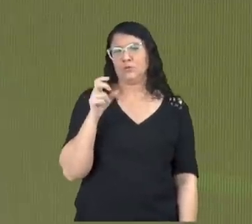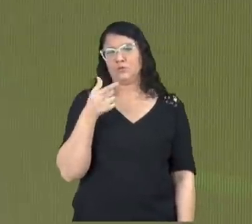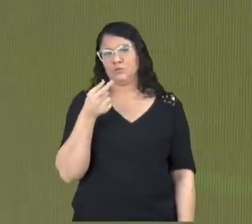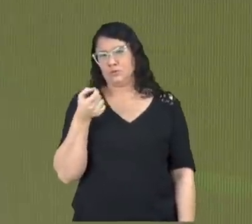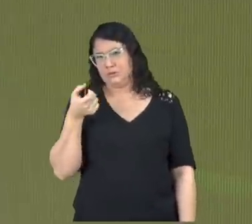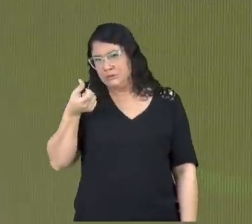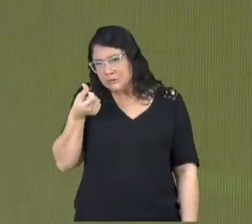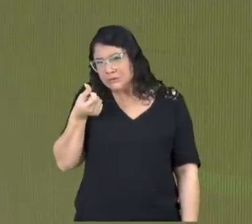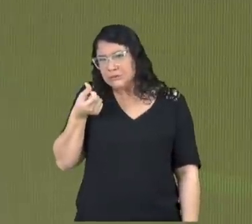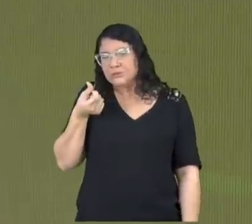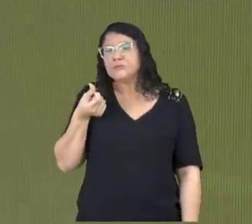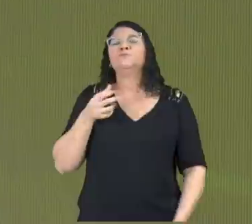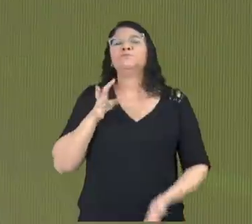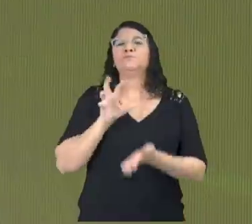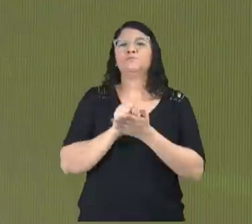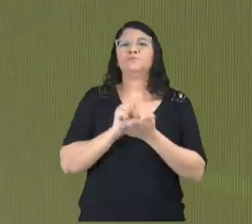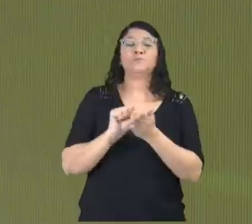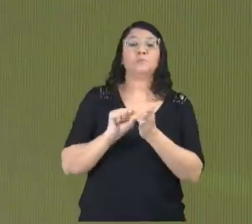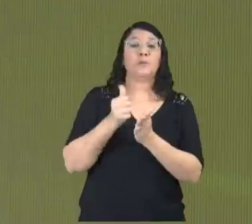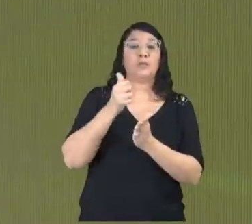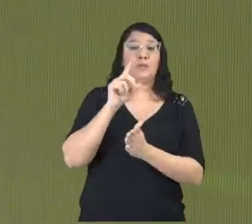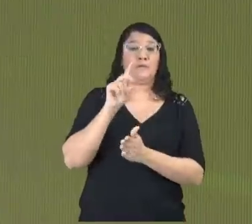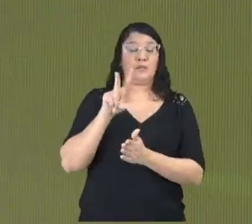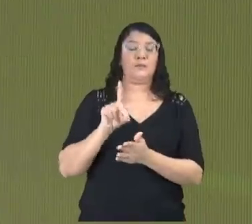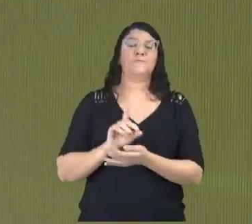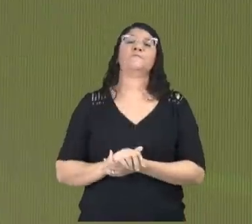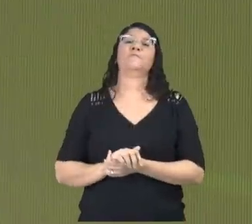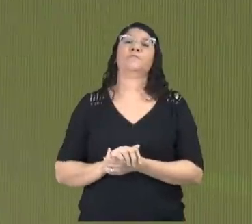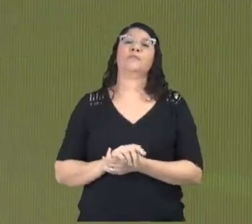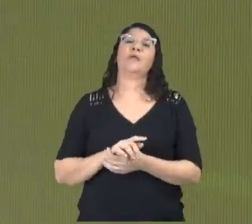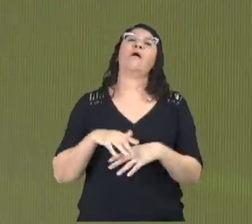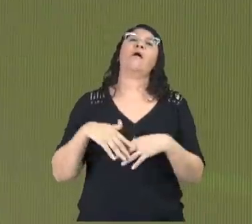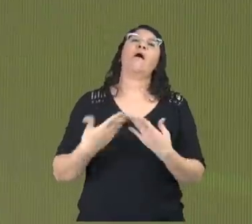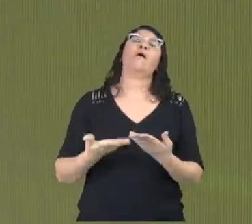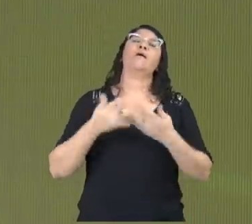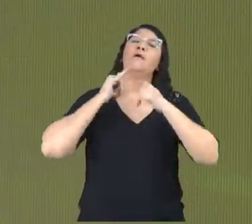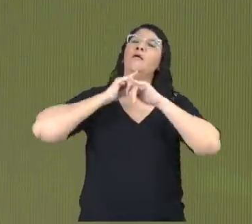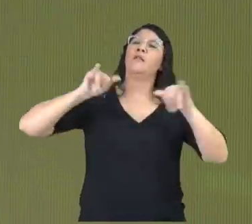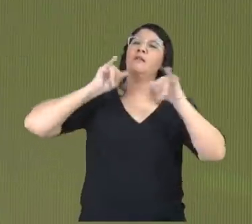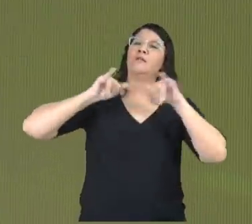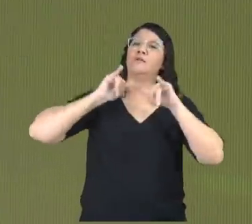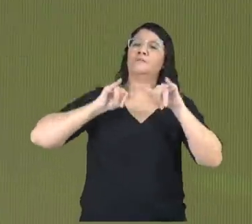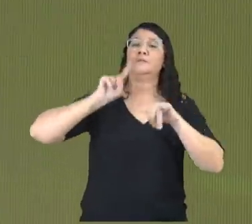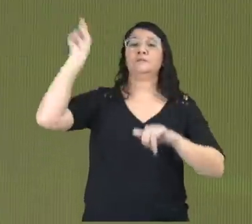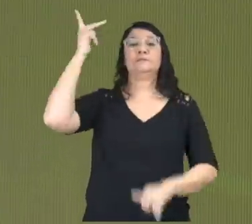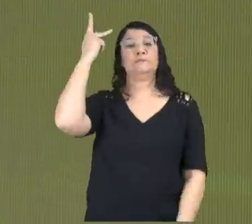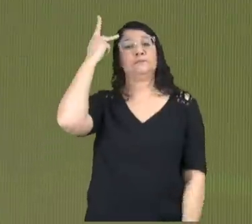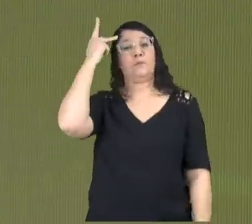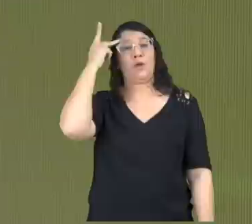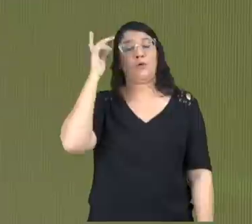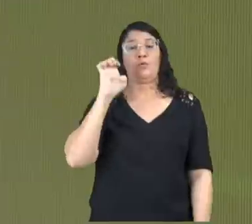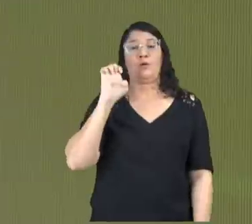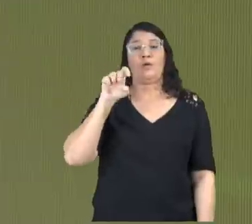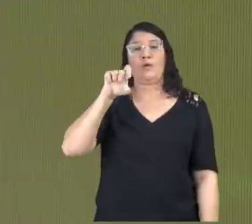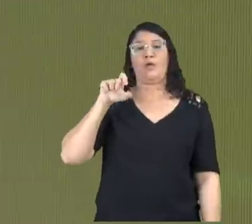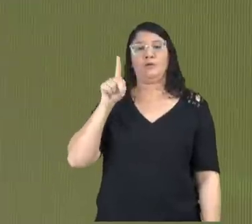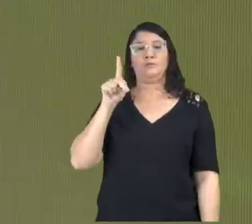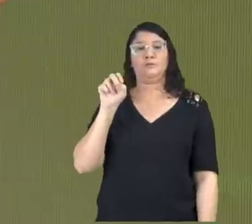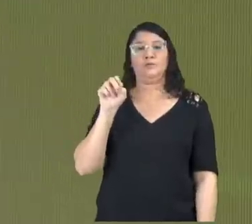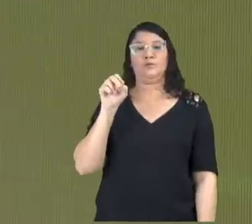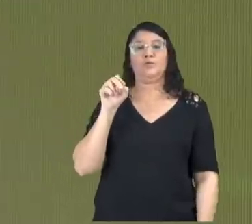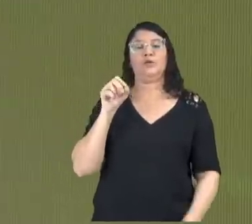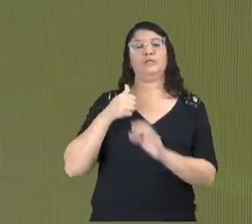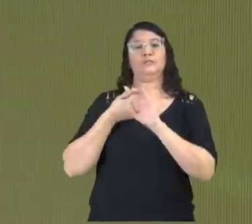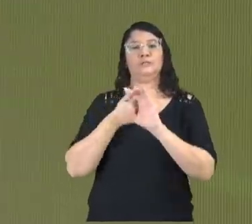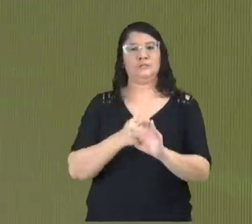2006, e aí nós fomos fazer um lançamento em uma feira em São Paulo, na Expo Cristã em São Paulo. E aí